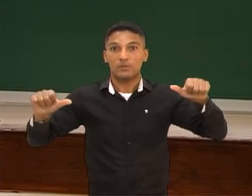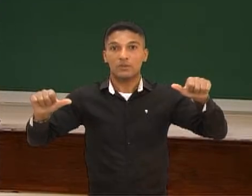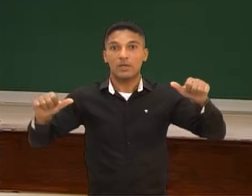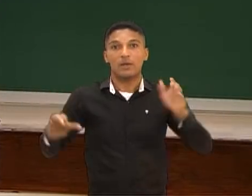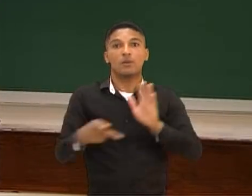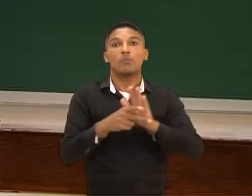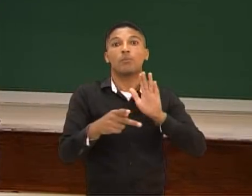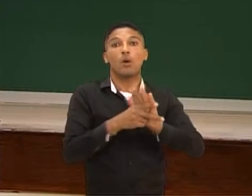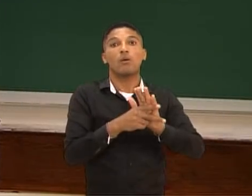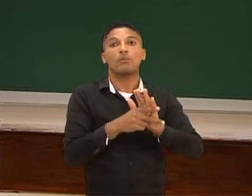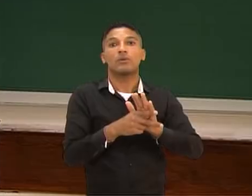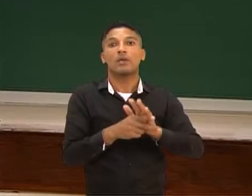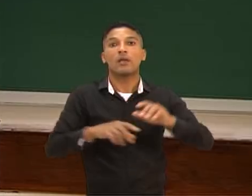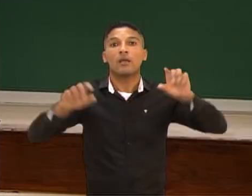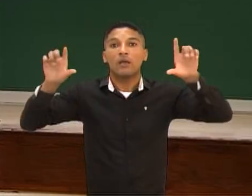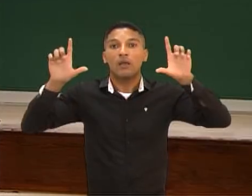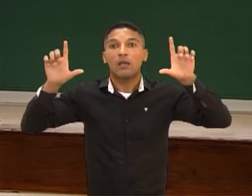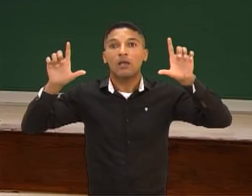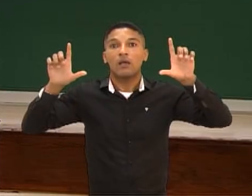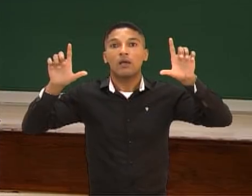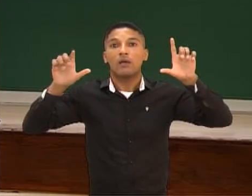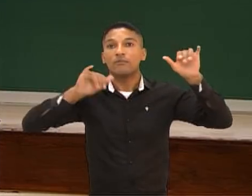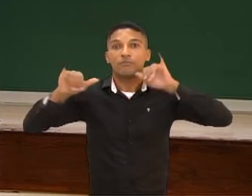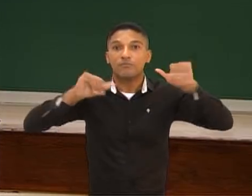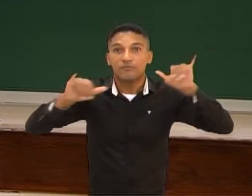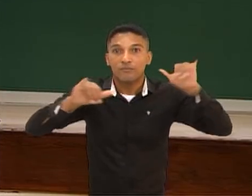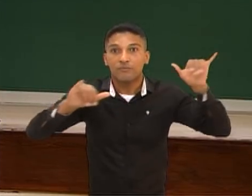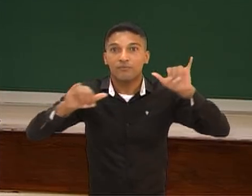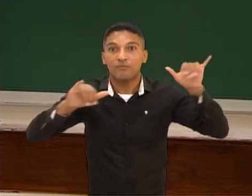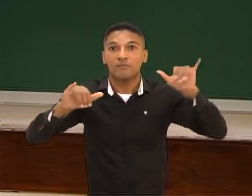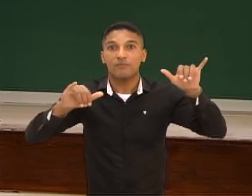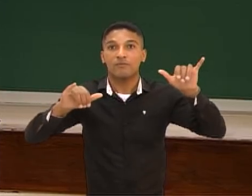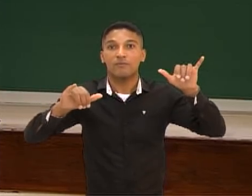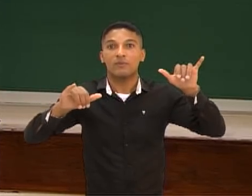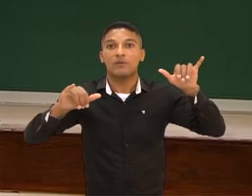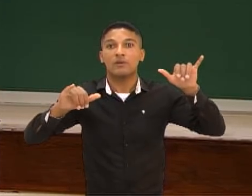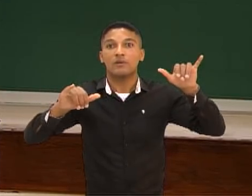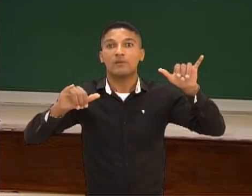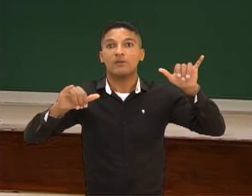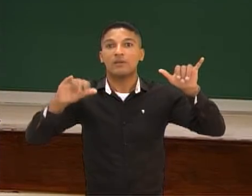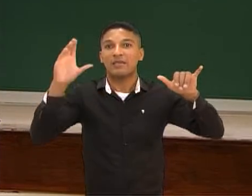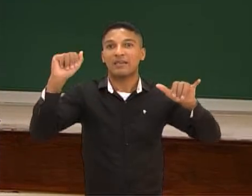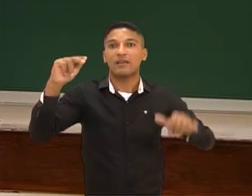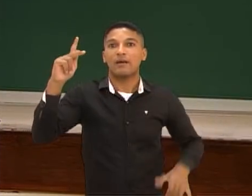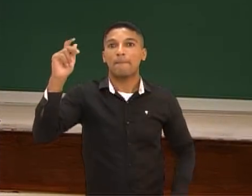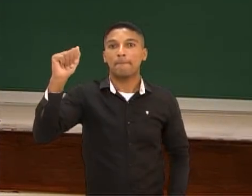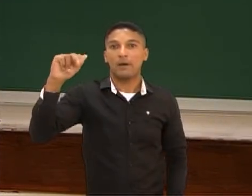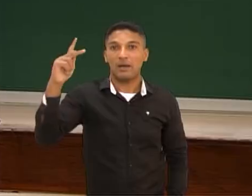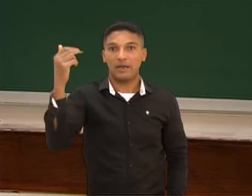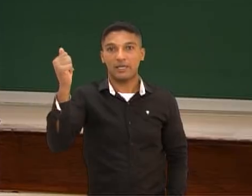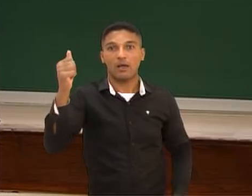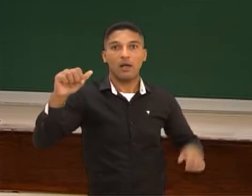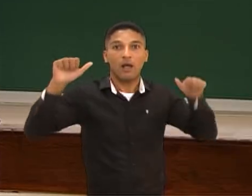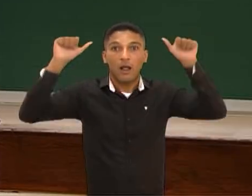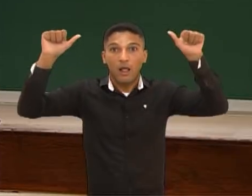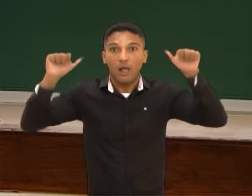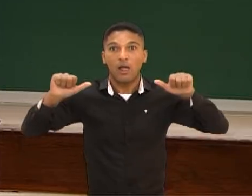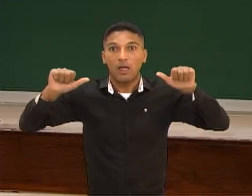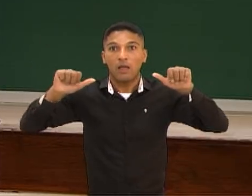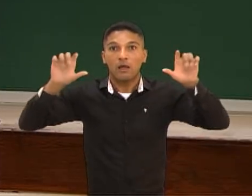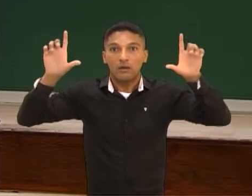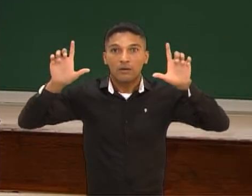campanha publicitária. Será que essa campanha aqui visa somente o lucro? Ou será que ela tem alguma outra intenção também de disseminar uma